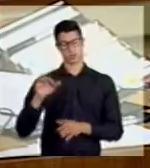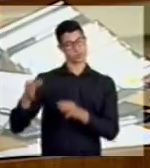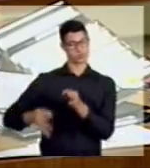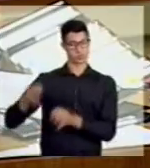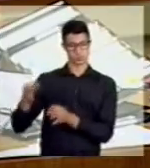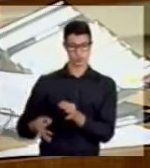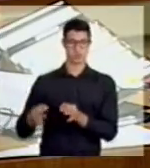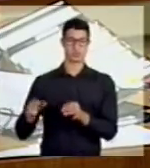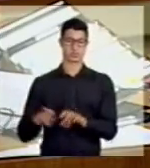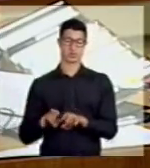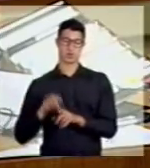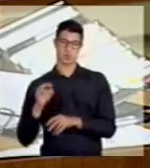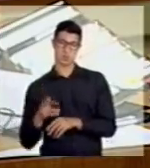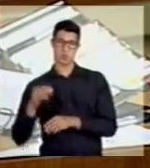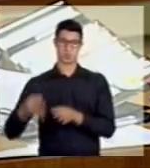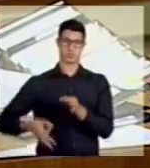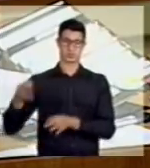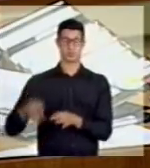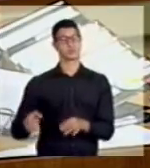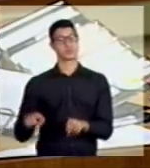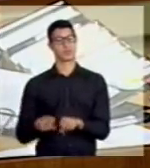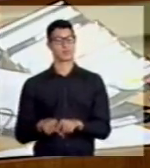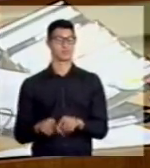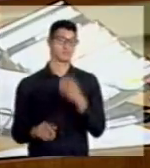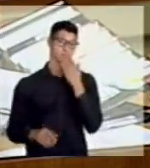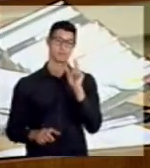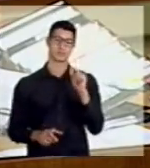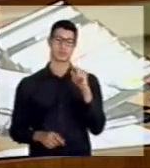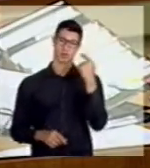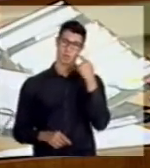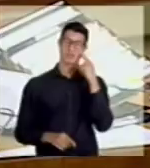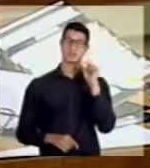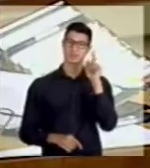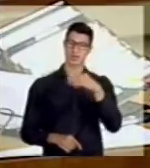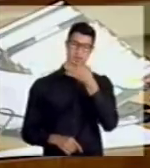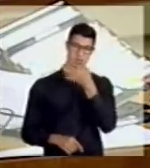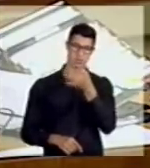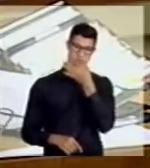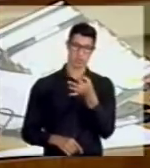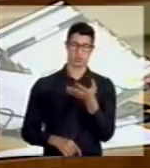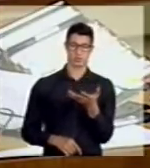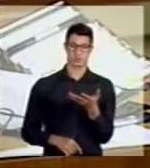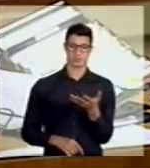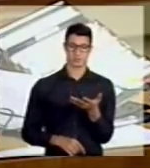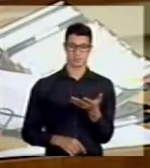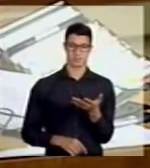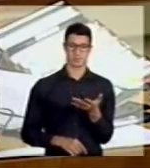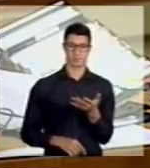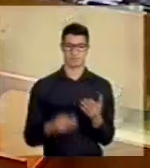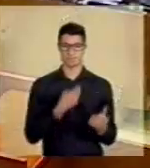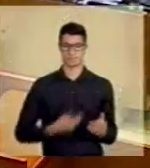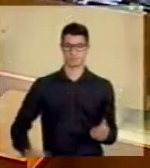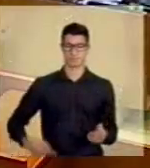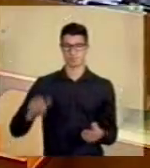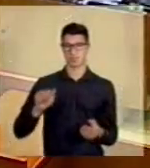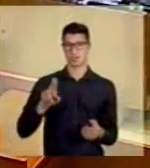Justiça, ou para o juiz corregedor dos cartórios, de maneira que penso que a sugestão do eminente ministro